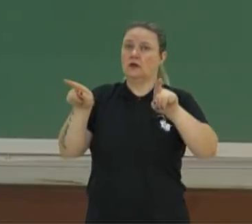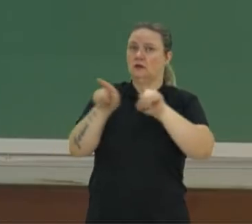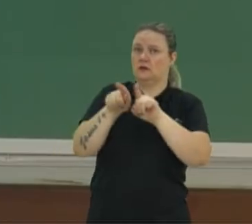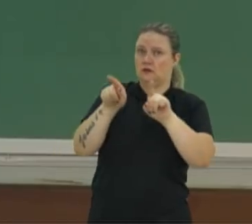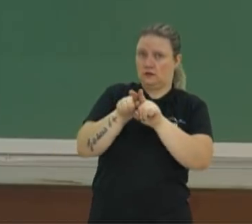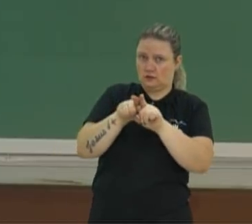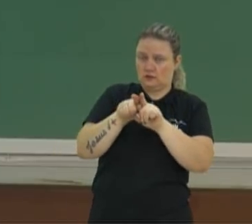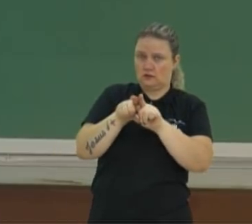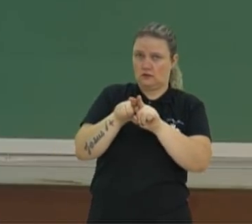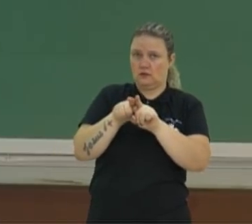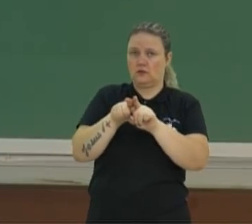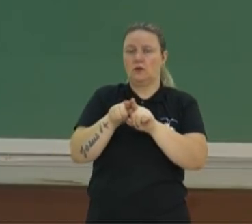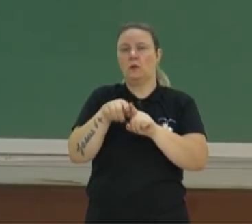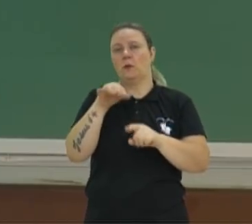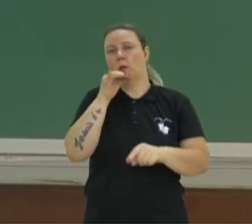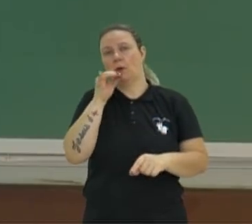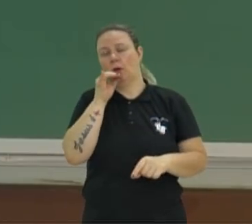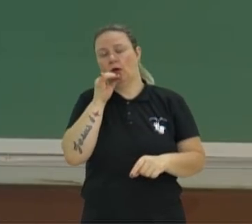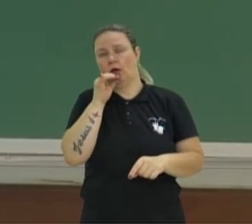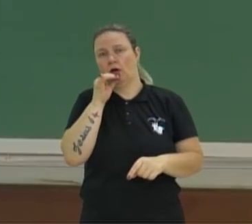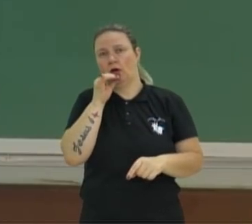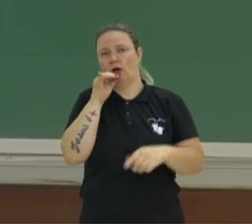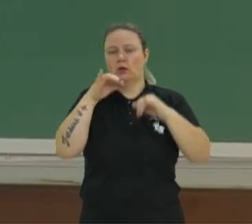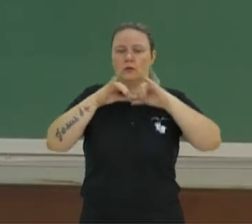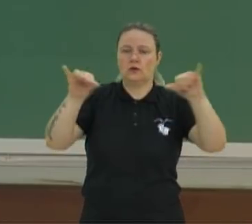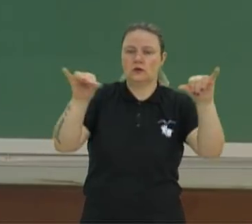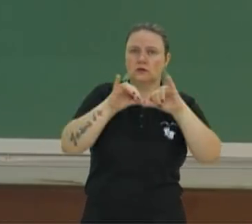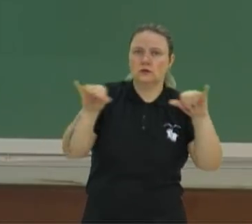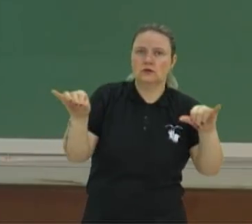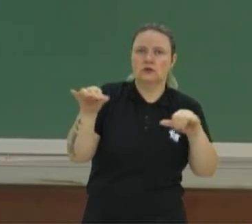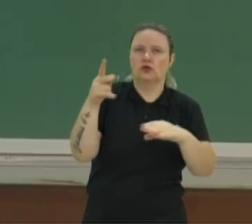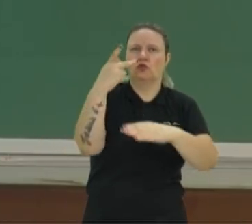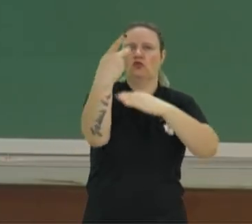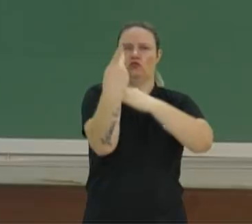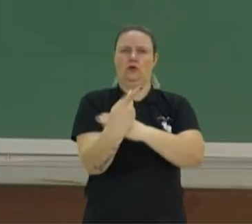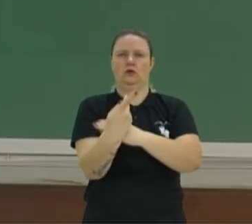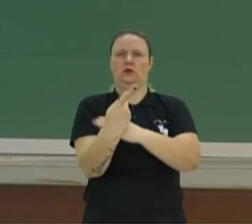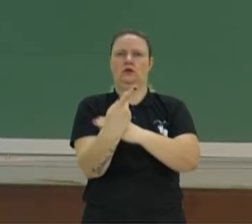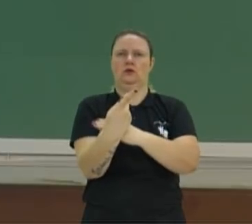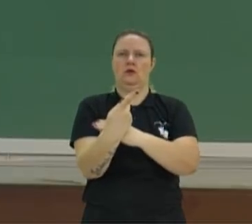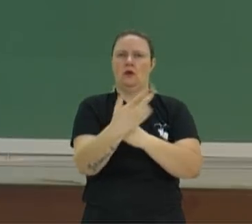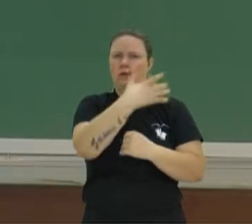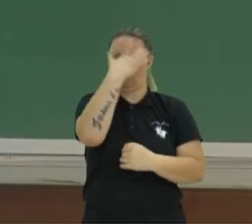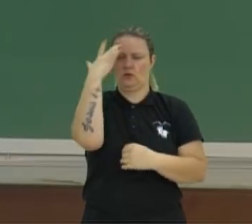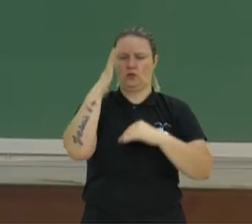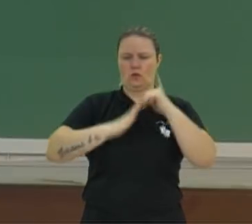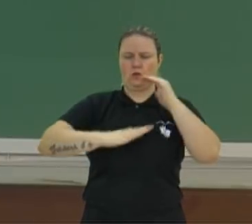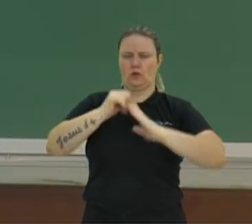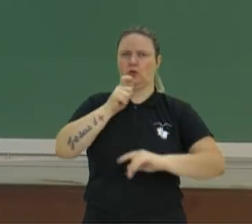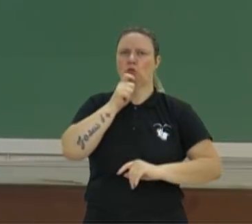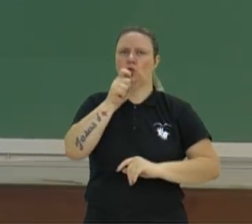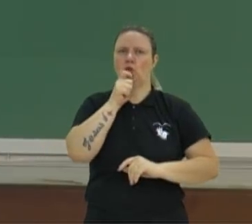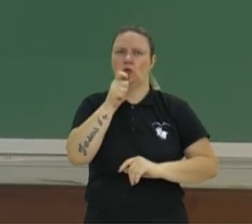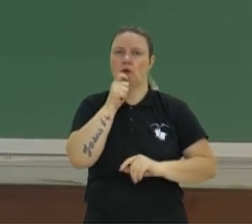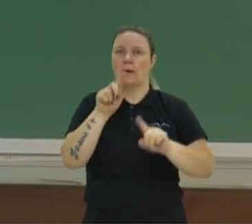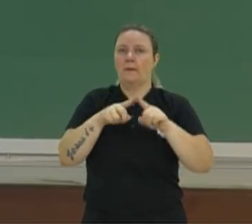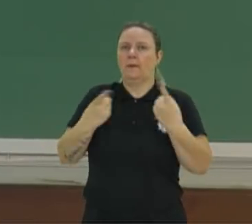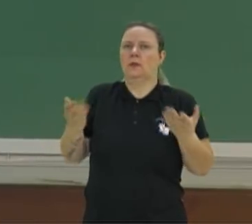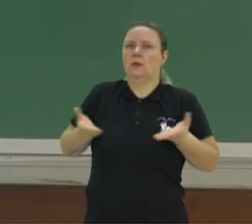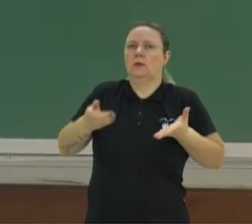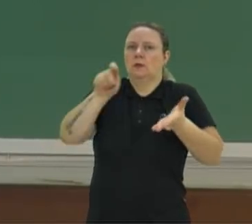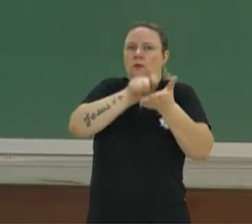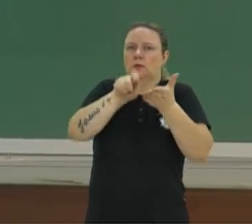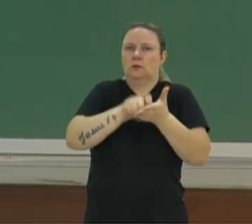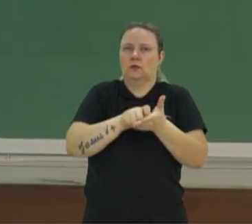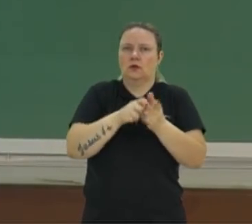uma notícia falada, né? Em vídeo, seriam as palavras ditas pelo jornalista. Nesse caso, são as palavras escritas. E